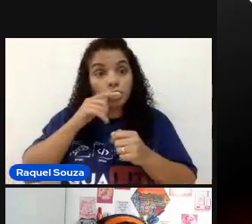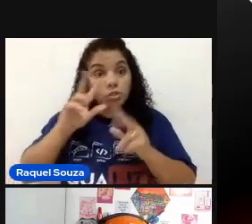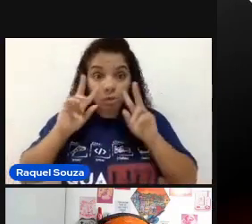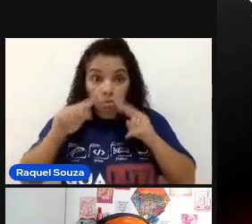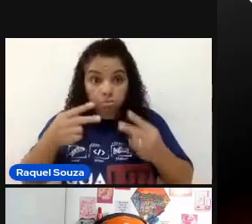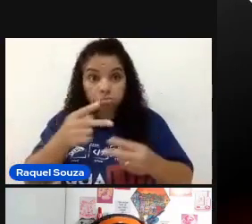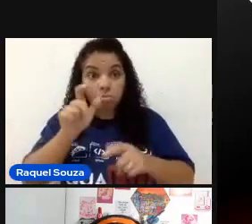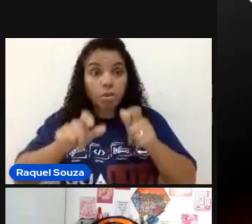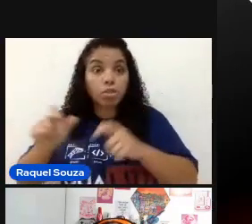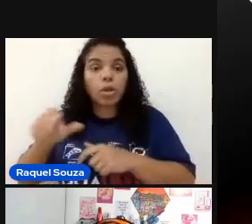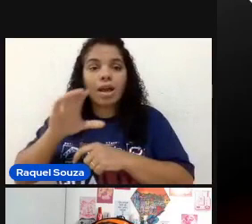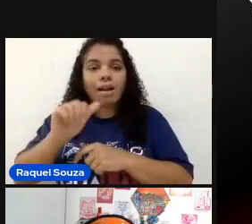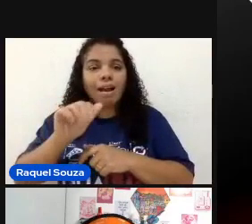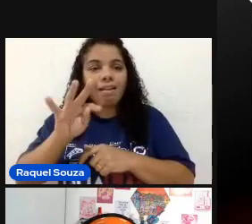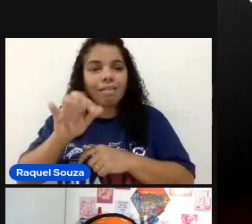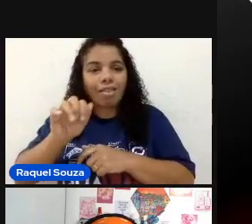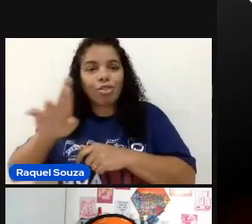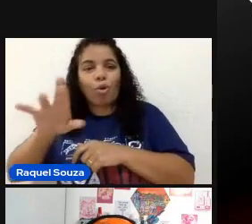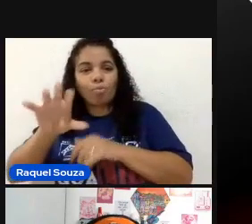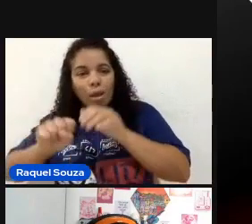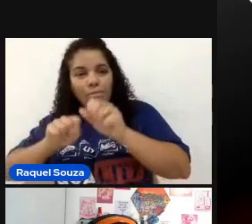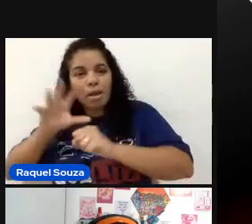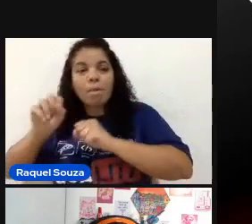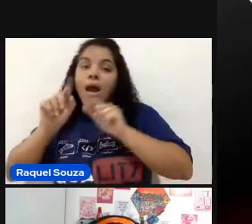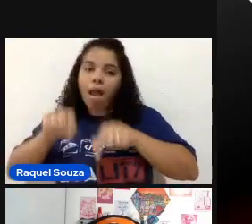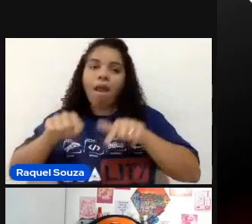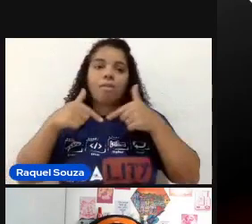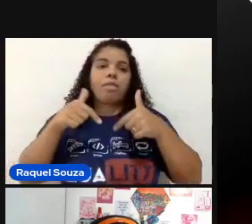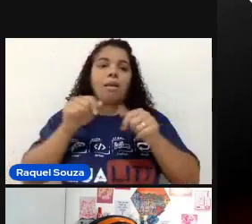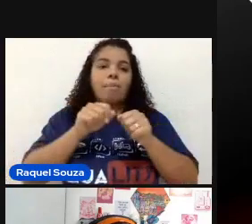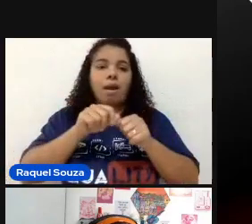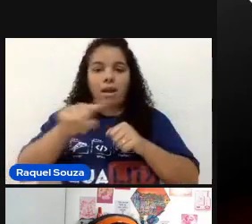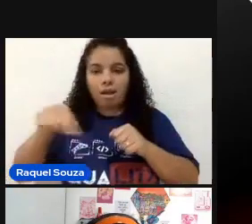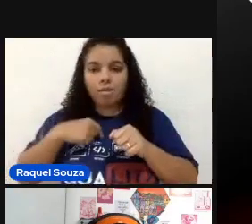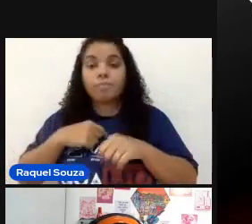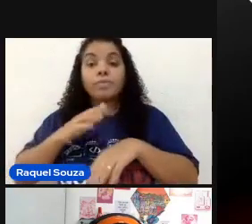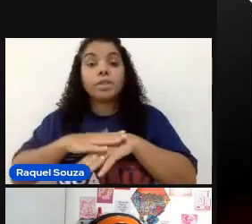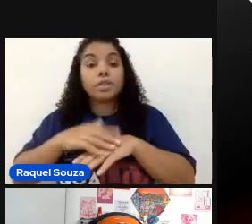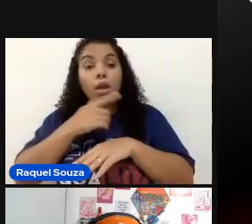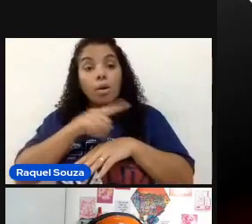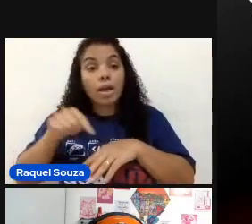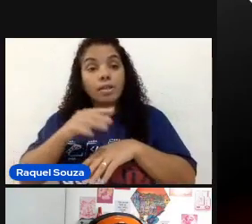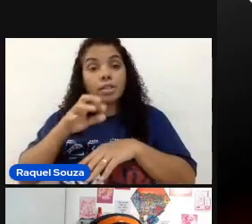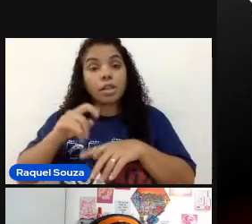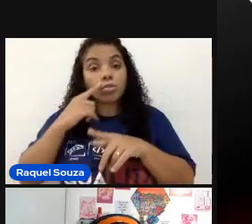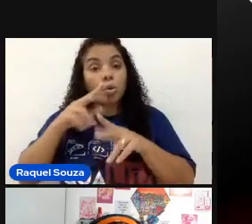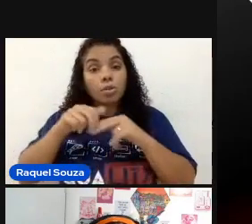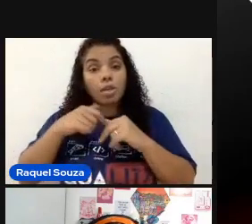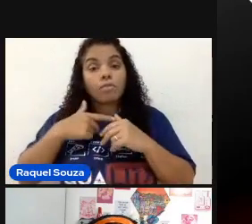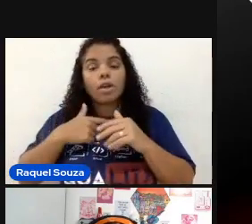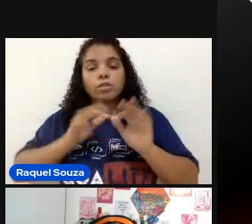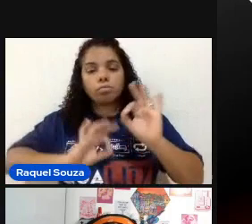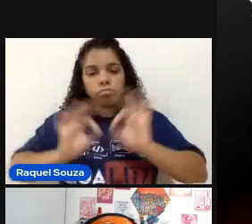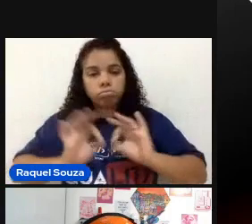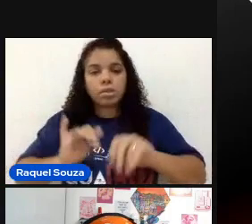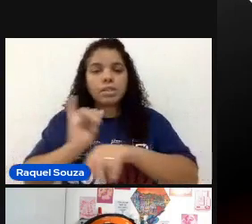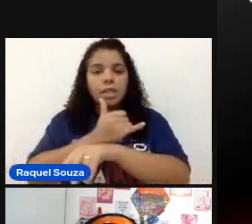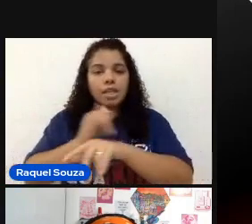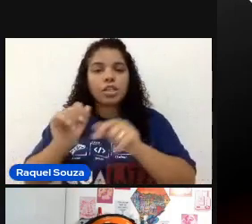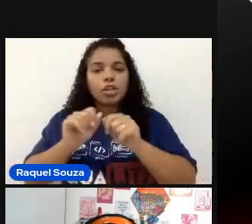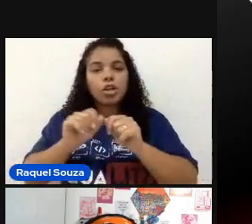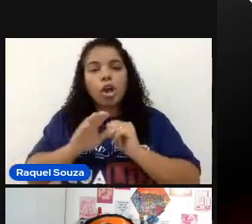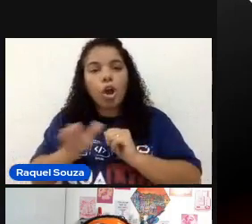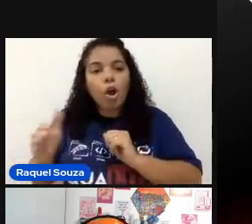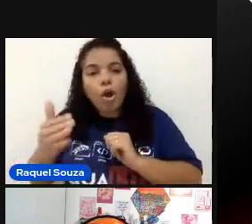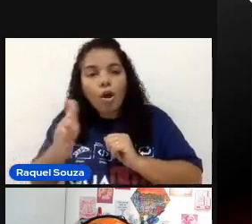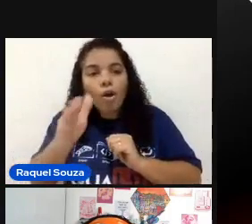como catadores e teriam seu trabalho respeitado. Esses catadores, através de um planejamento estratégico, criaram uma rota de coleta onde